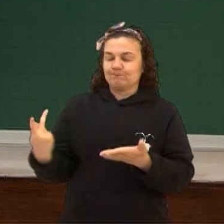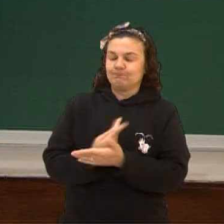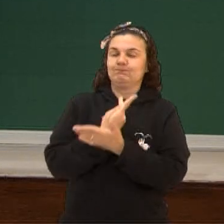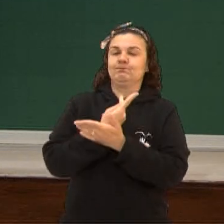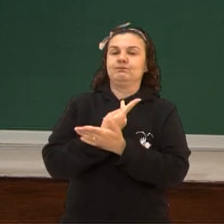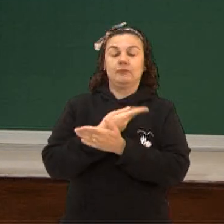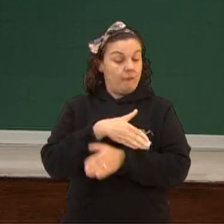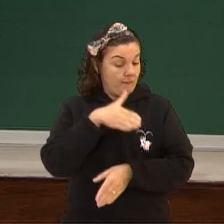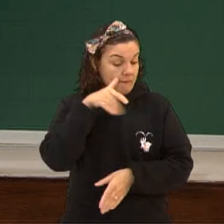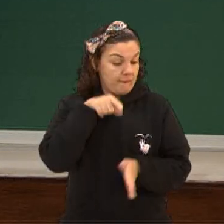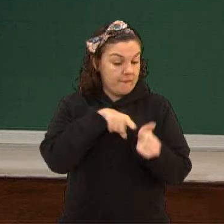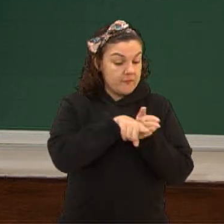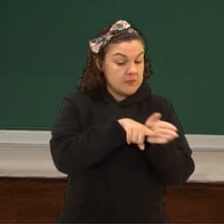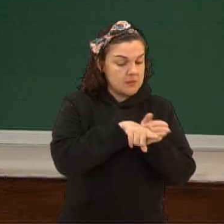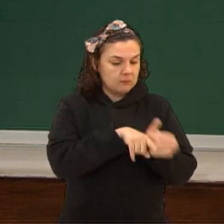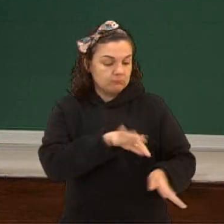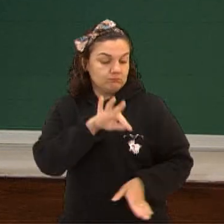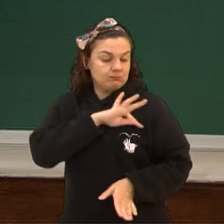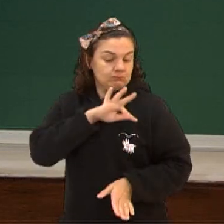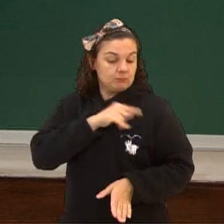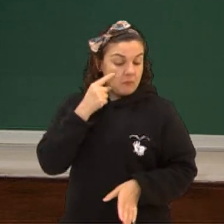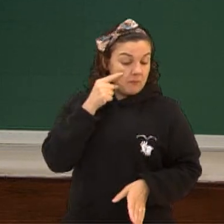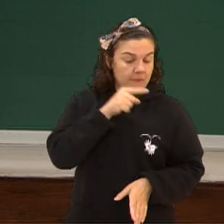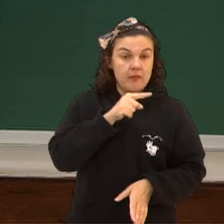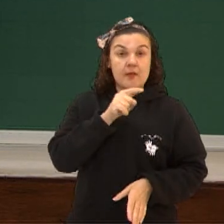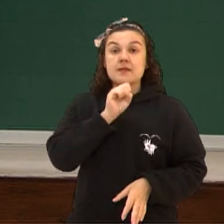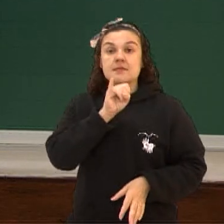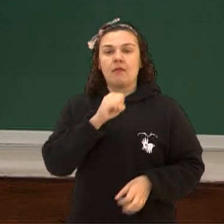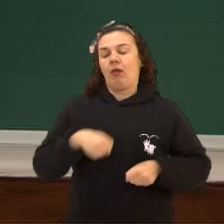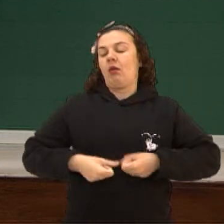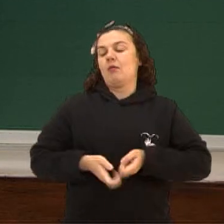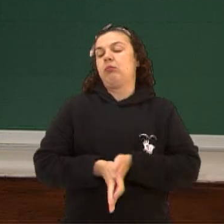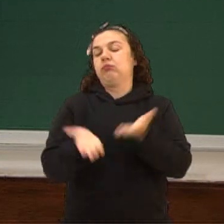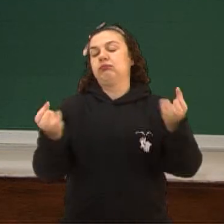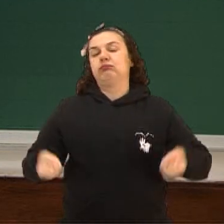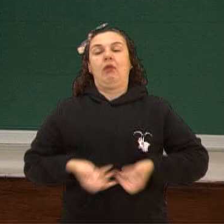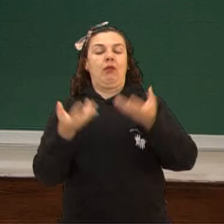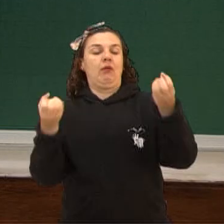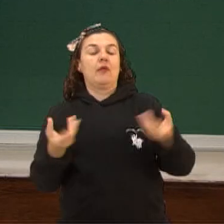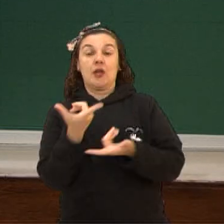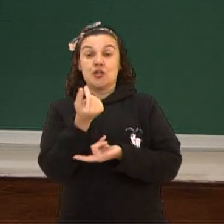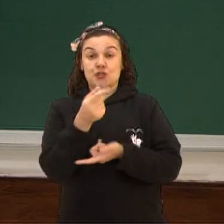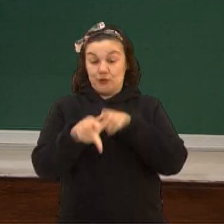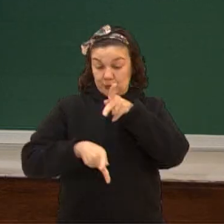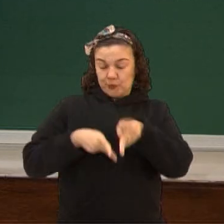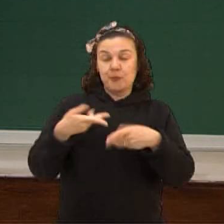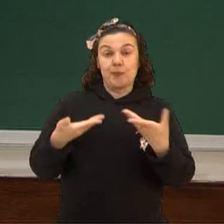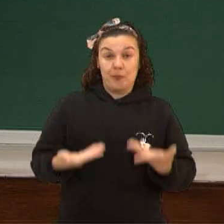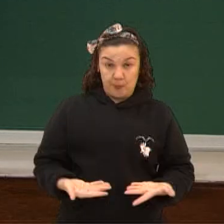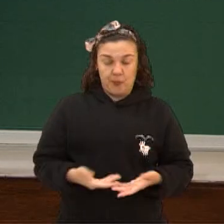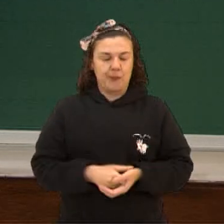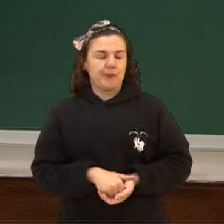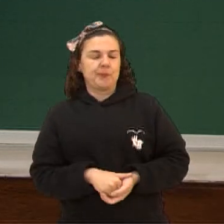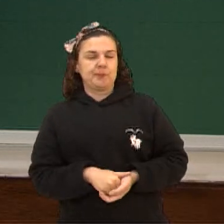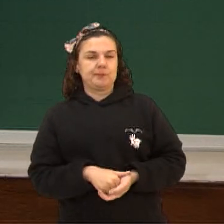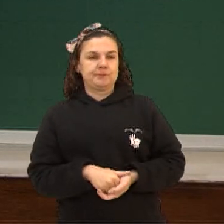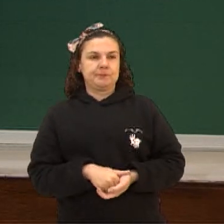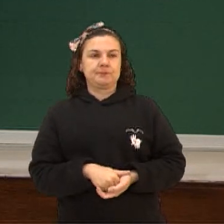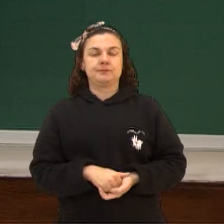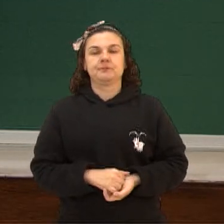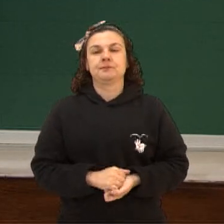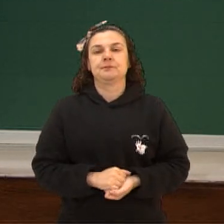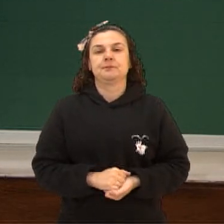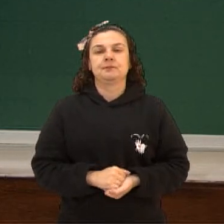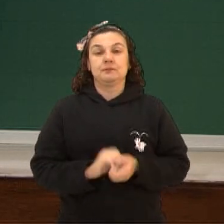consequência dessa fiscalização. O governo não permitia mais que se fizesse obras à revelia, gastando o dinheiro que o pessoal achasse que deveria